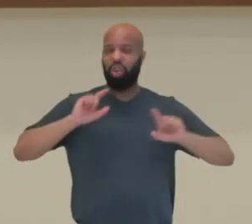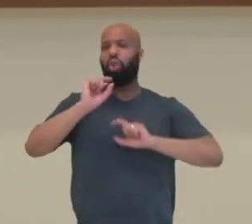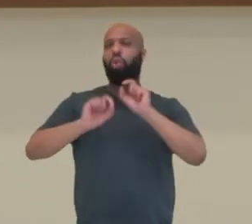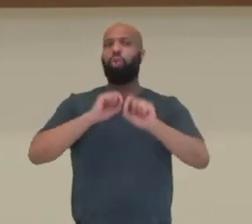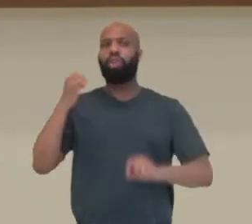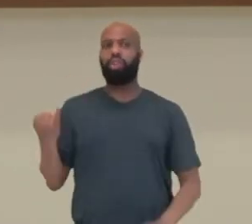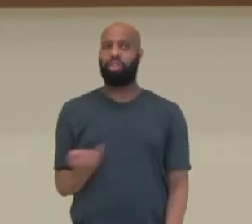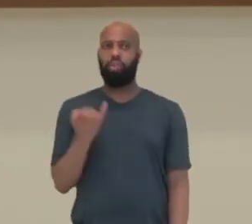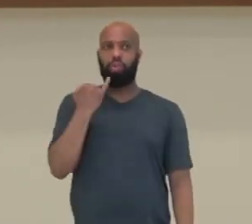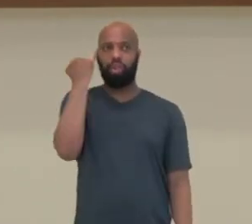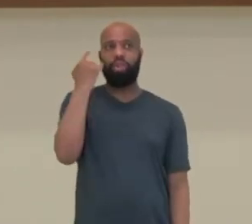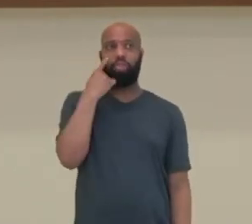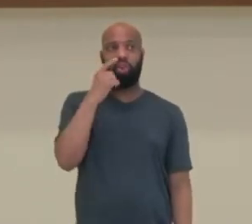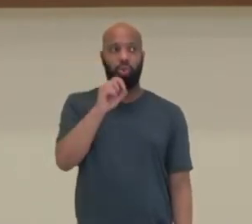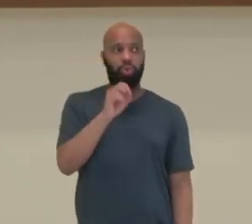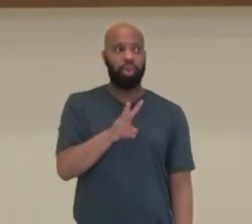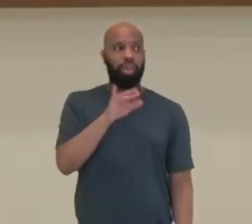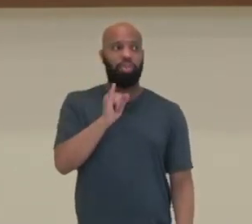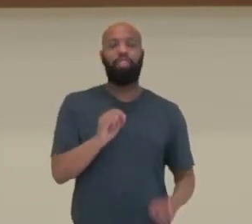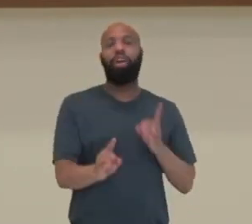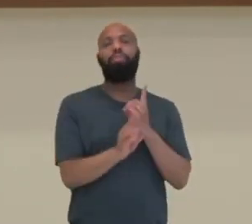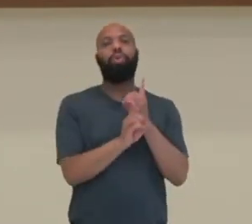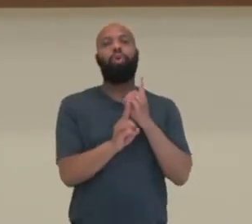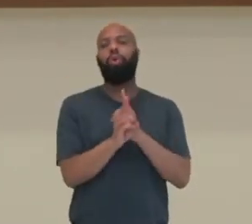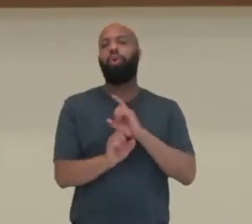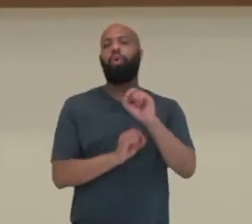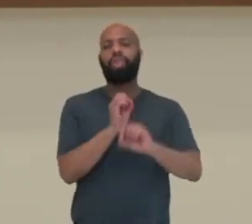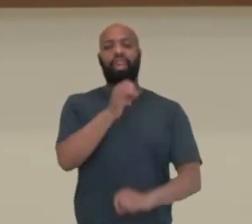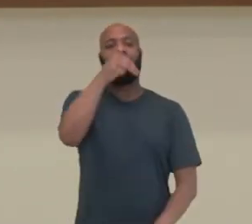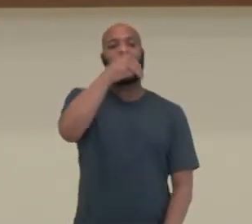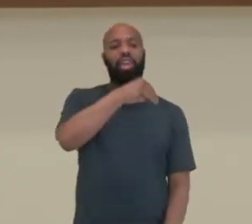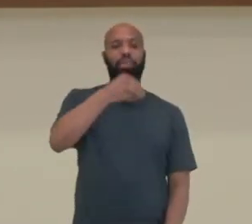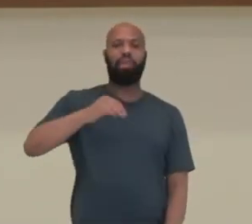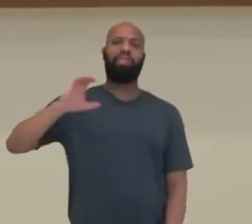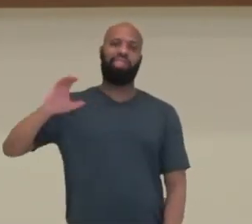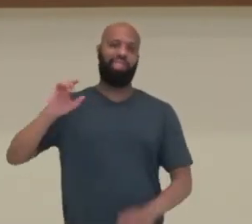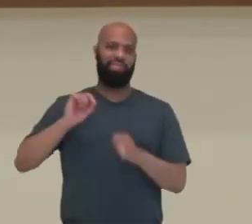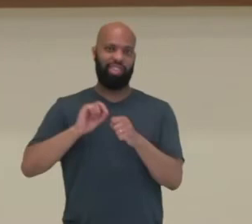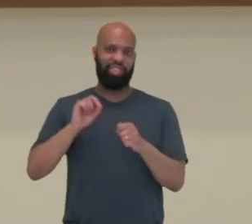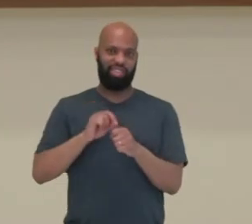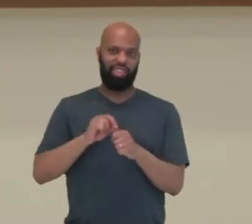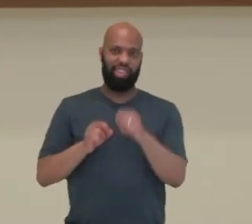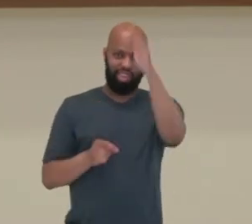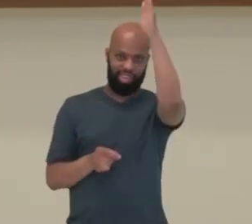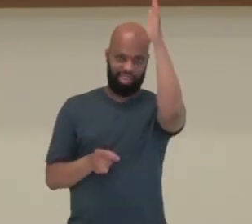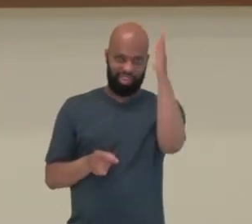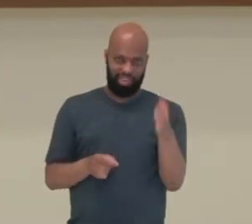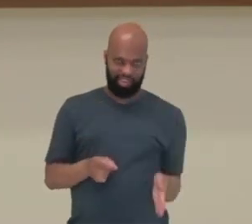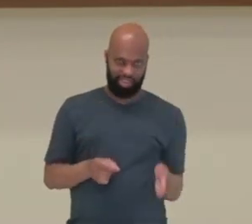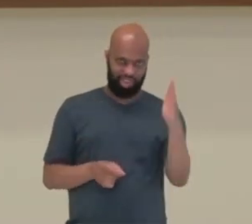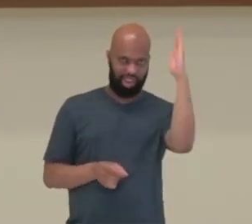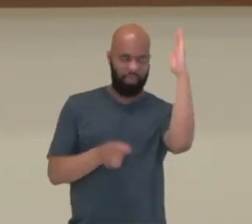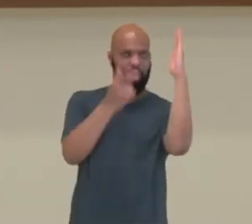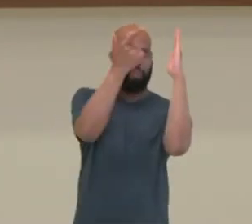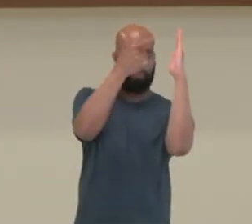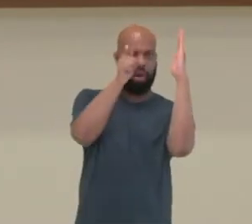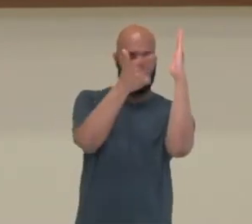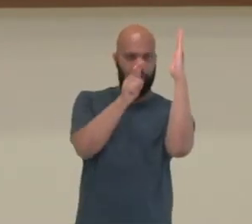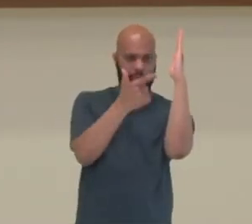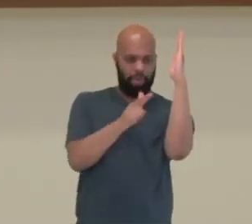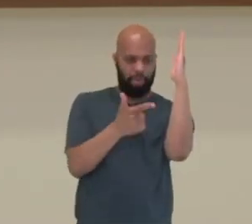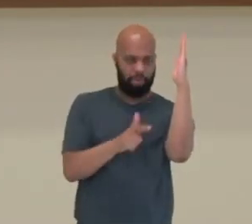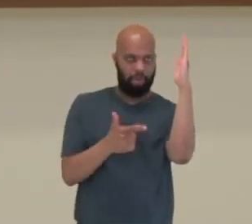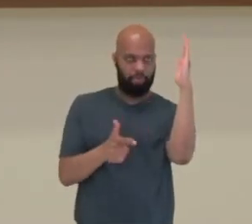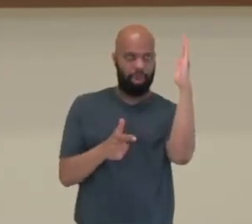é encontrarmos um denominador comum. Então, para isso, nós vamos calcular o MMC entre